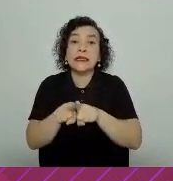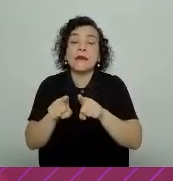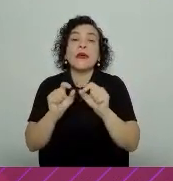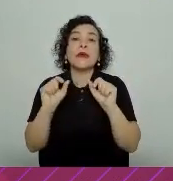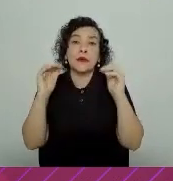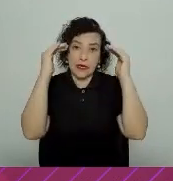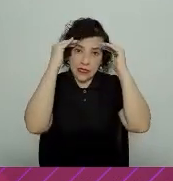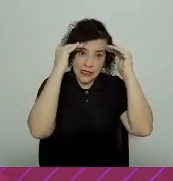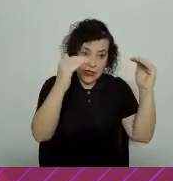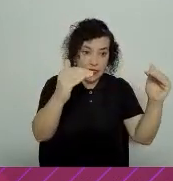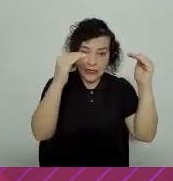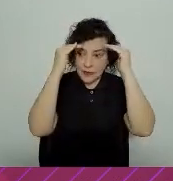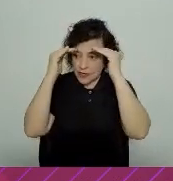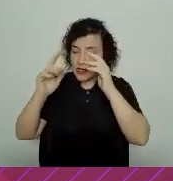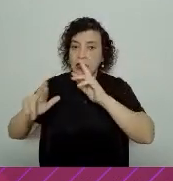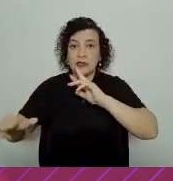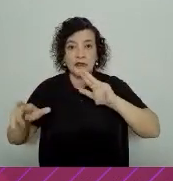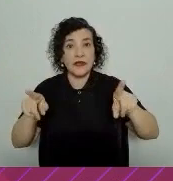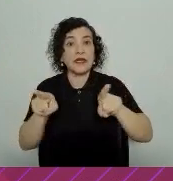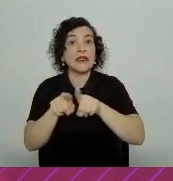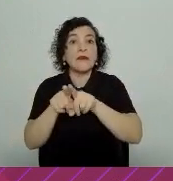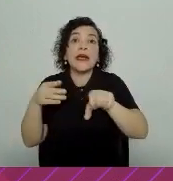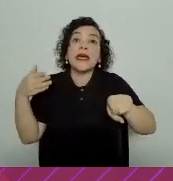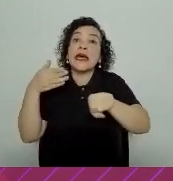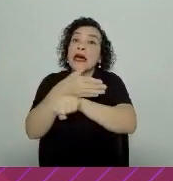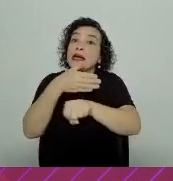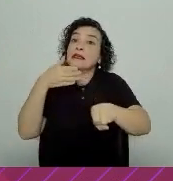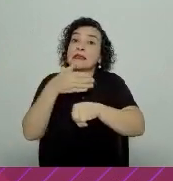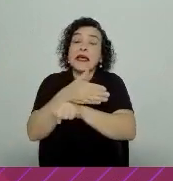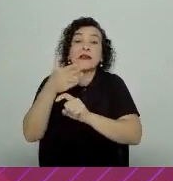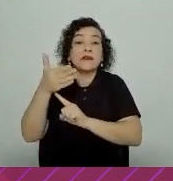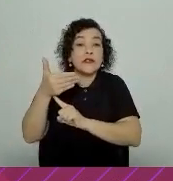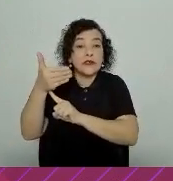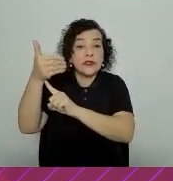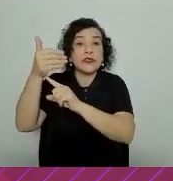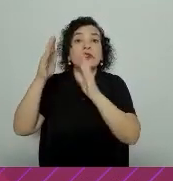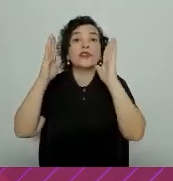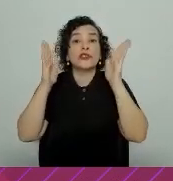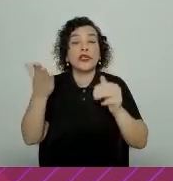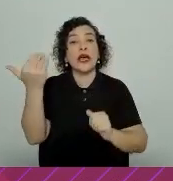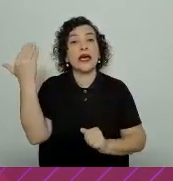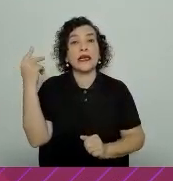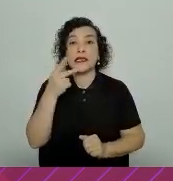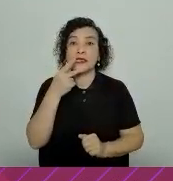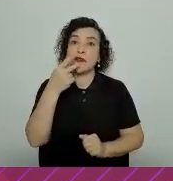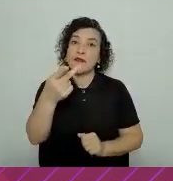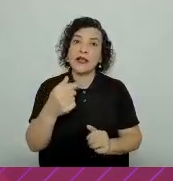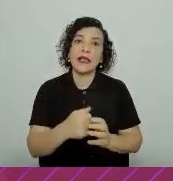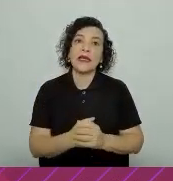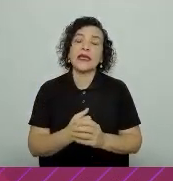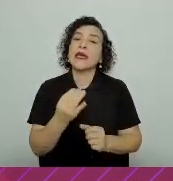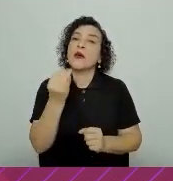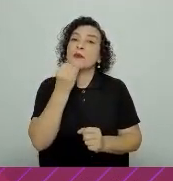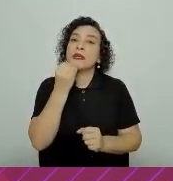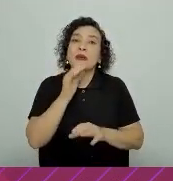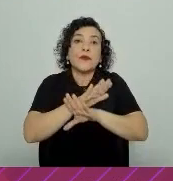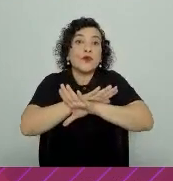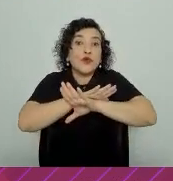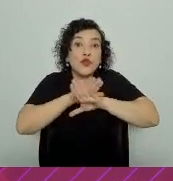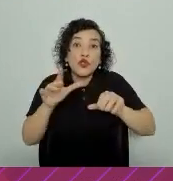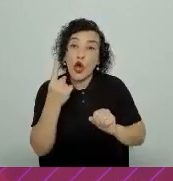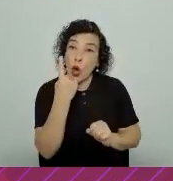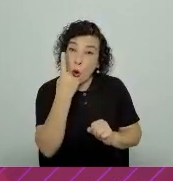Equidade de garantir acesso à tecnologia então aquilo que eu falei né a gente também não pode projetar só um dispositivo